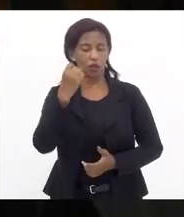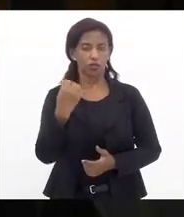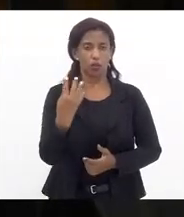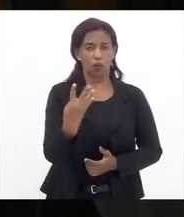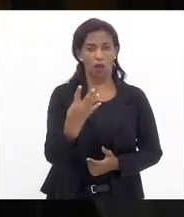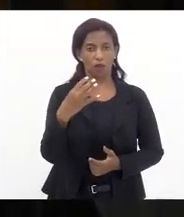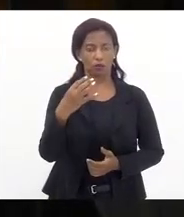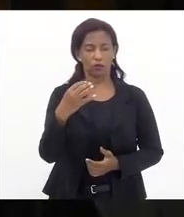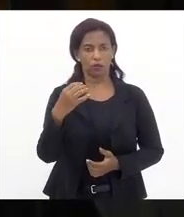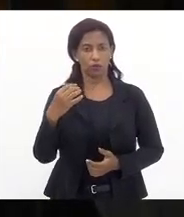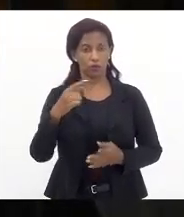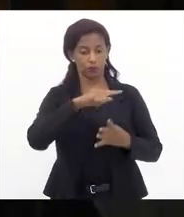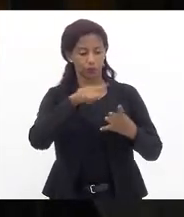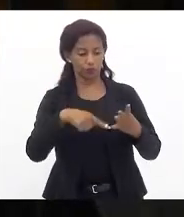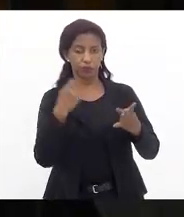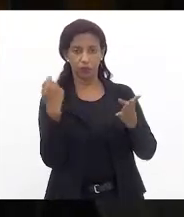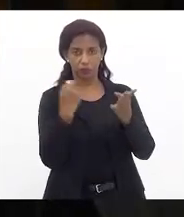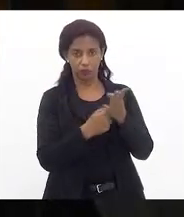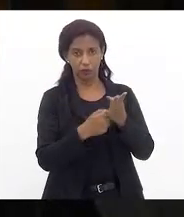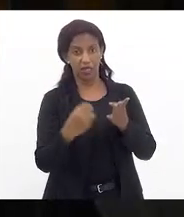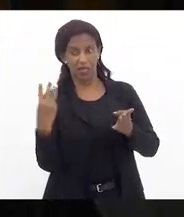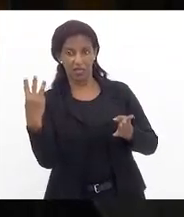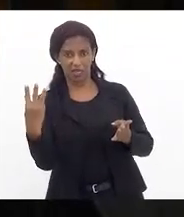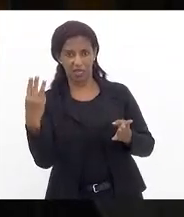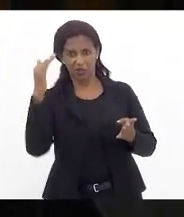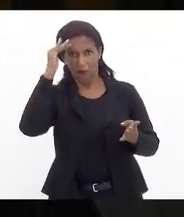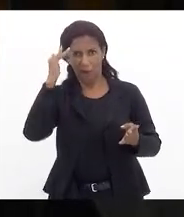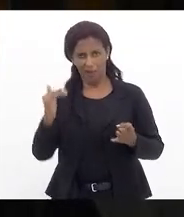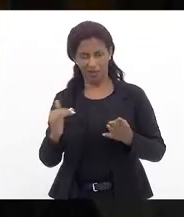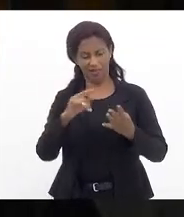4-3, quatro exigências e três a serem cumpridas,